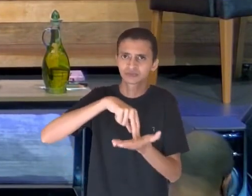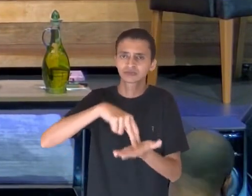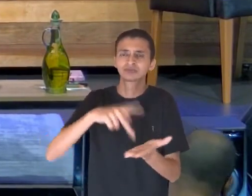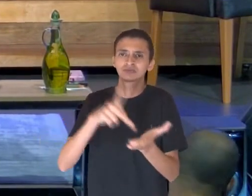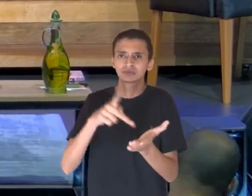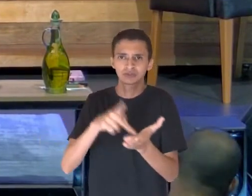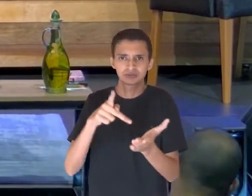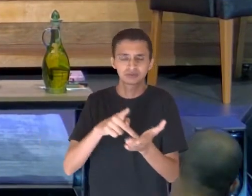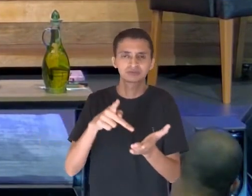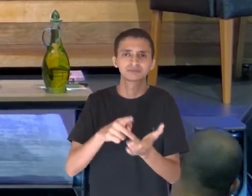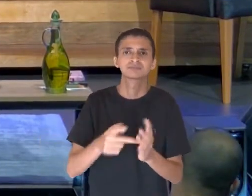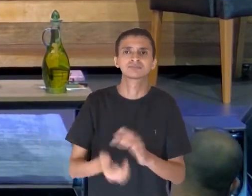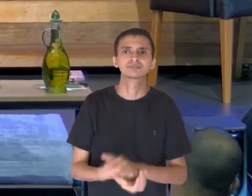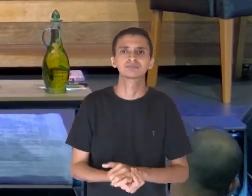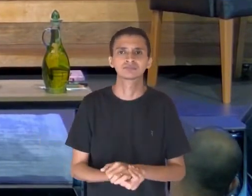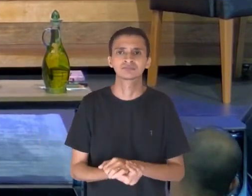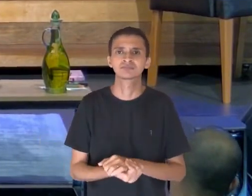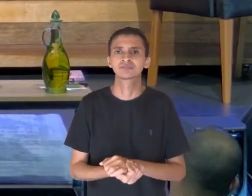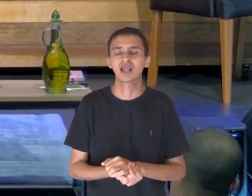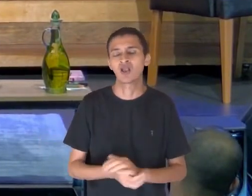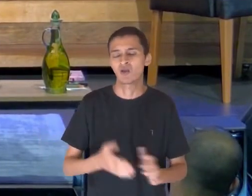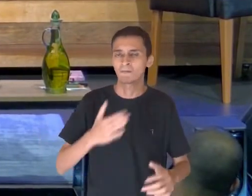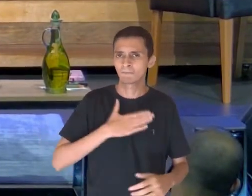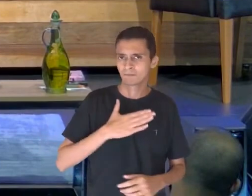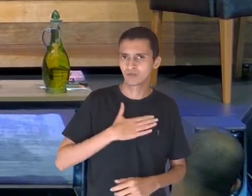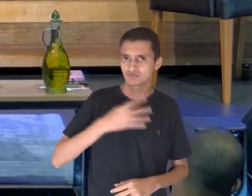Diga assim, os meus 40